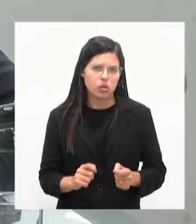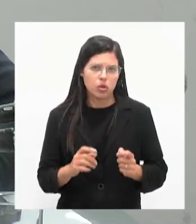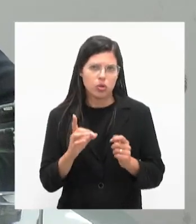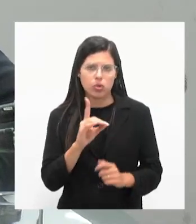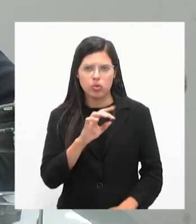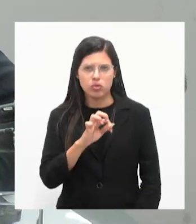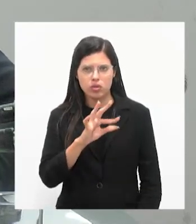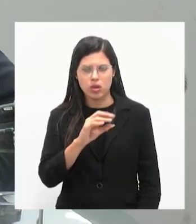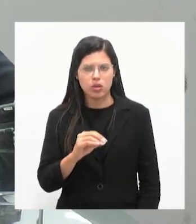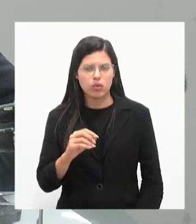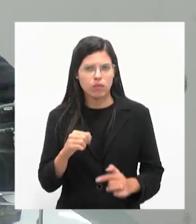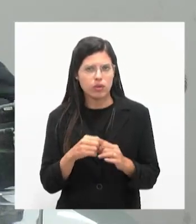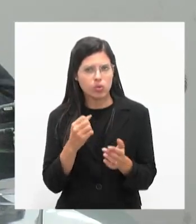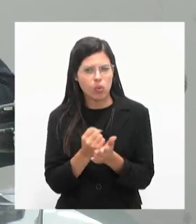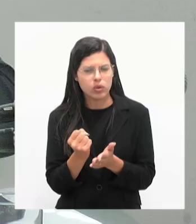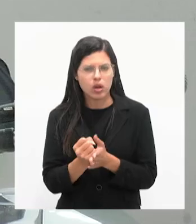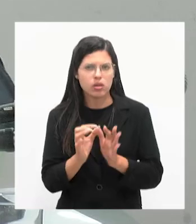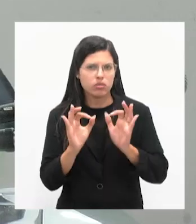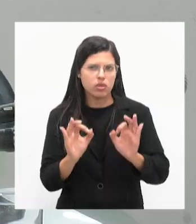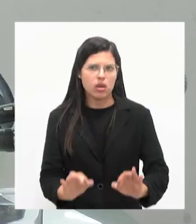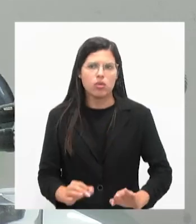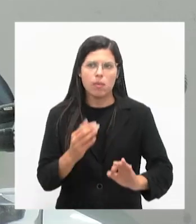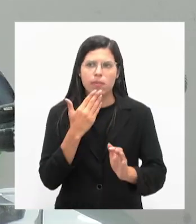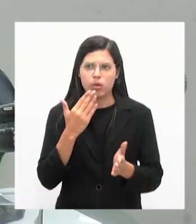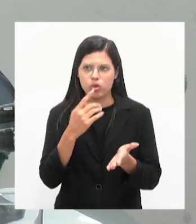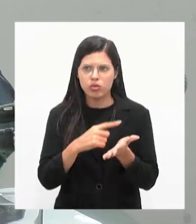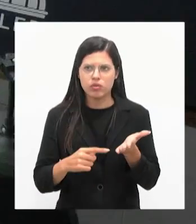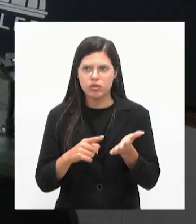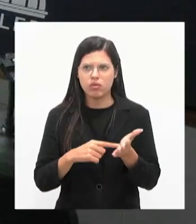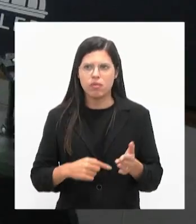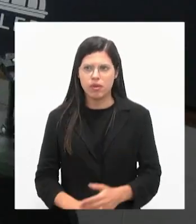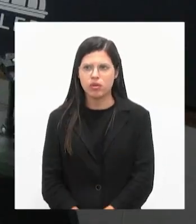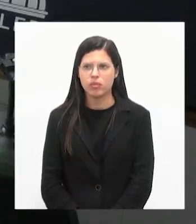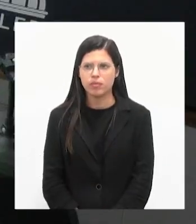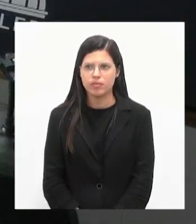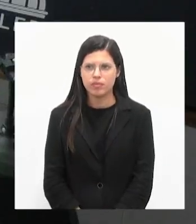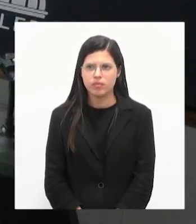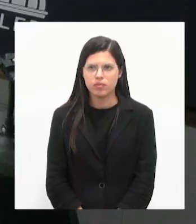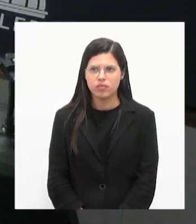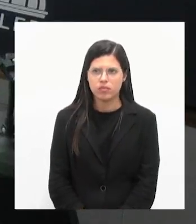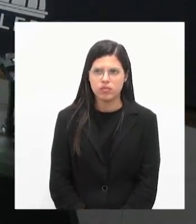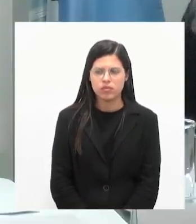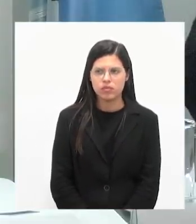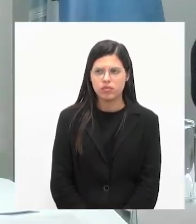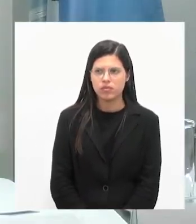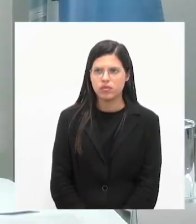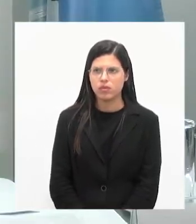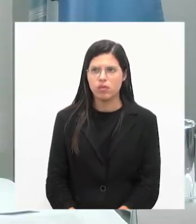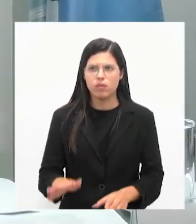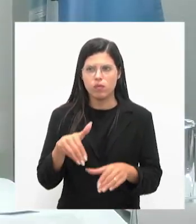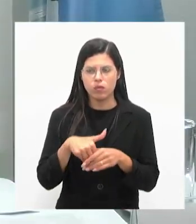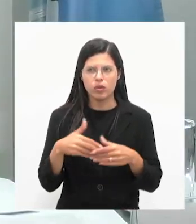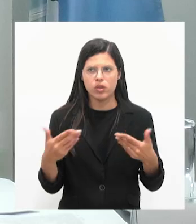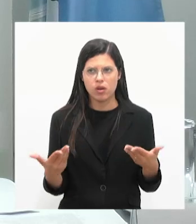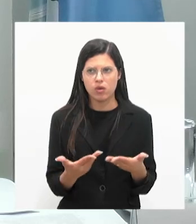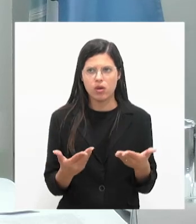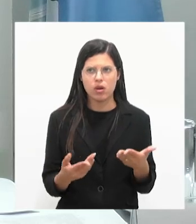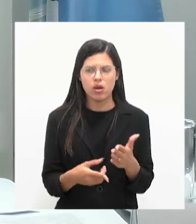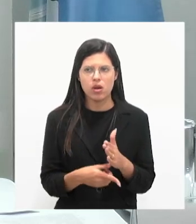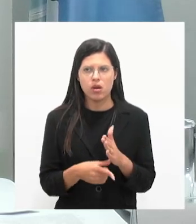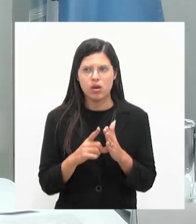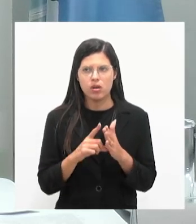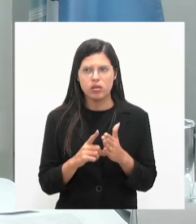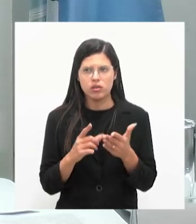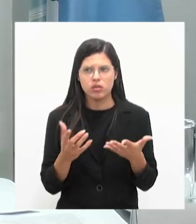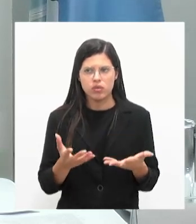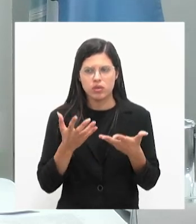Polícia Militar, mas pedir de imediato a suspensão desse contrato, presidente. Vamos deliberar agora, então. Agradeço. vamos deliberar nesse momento, mas antes Deputado. eu queria